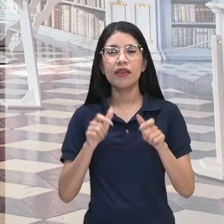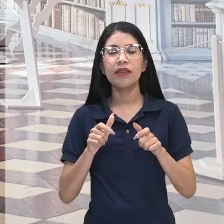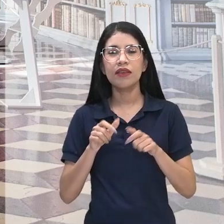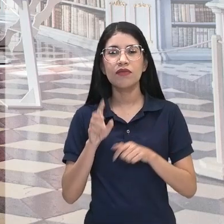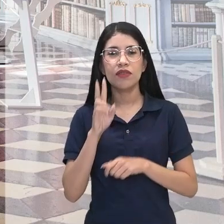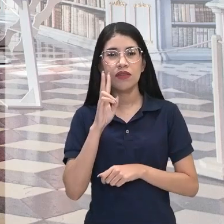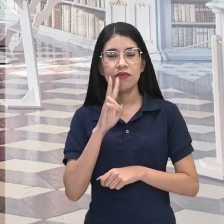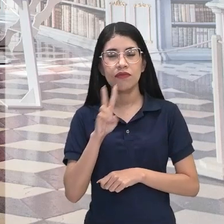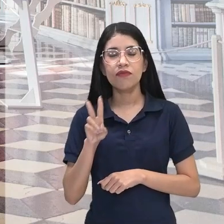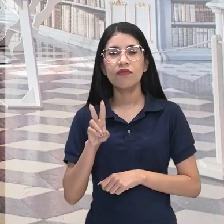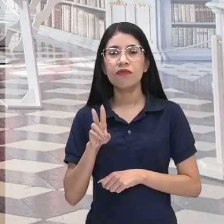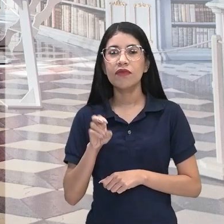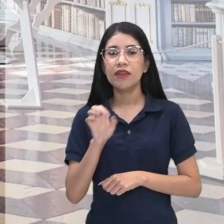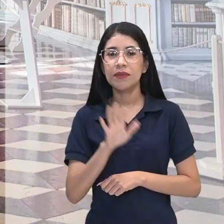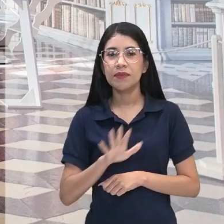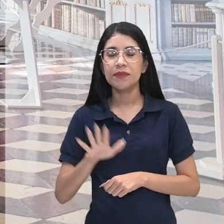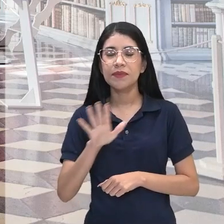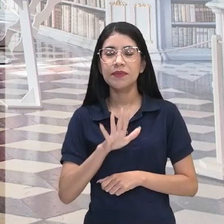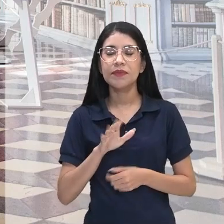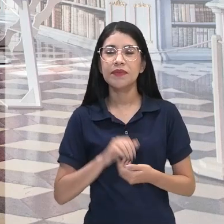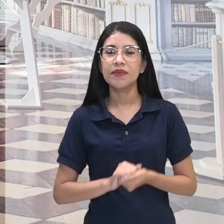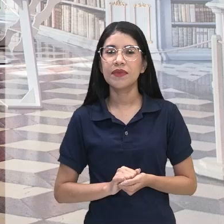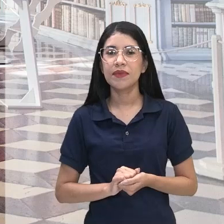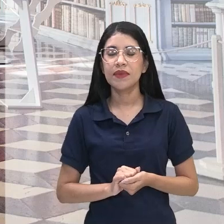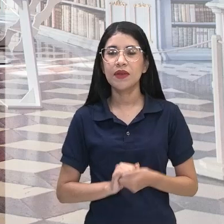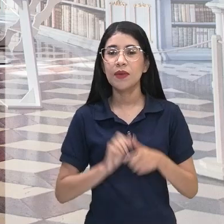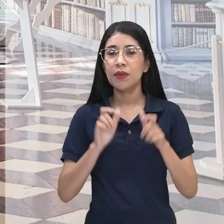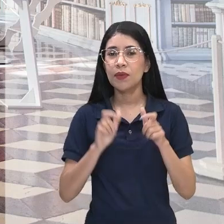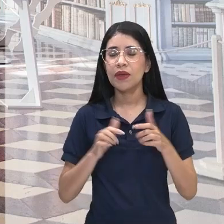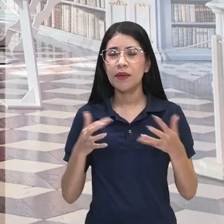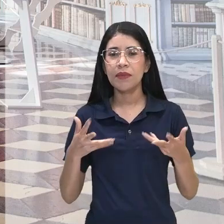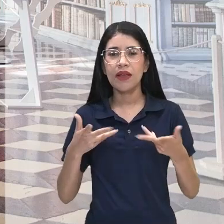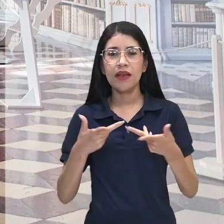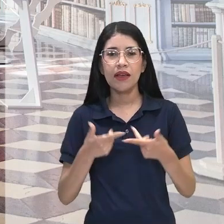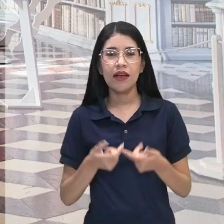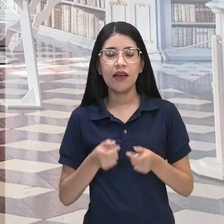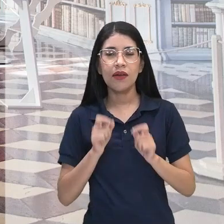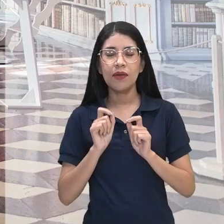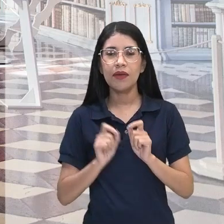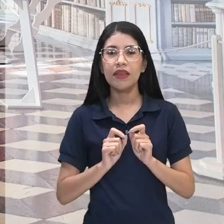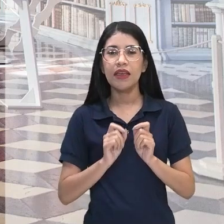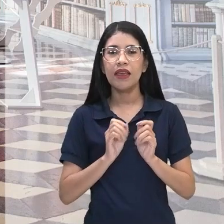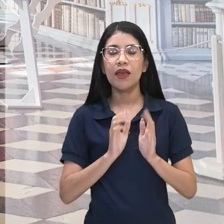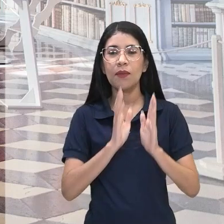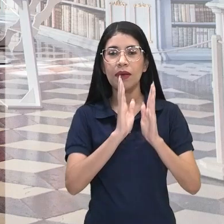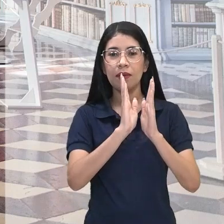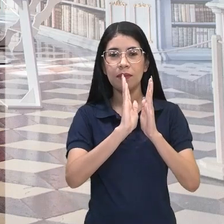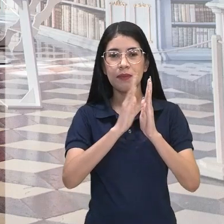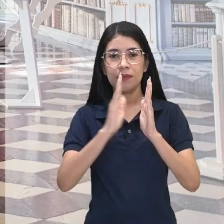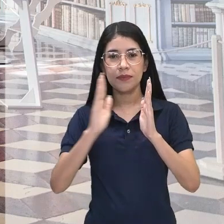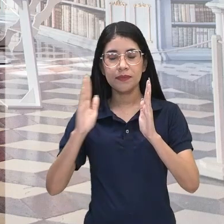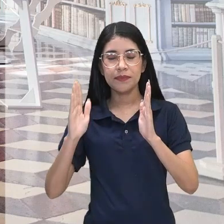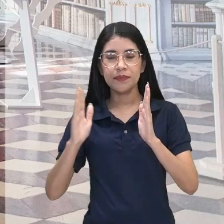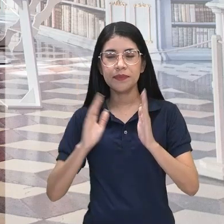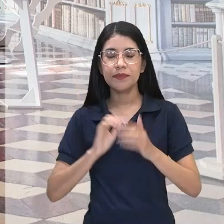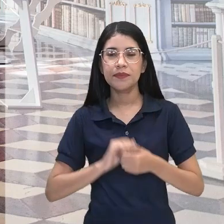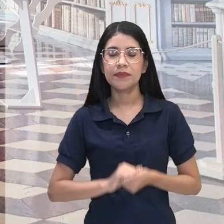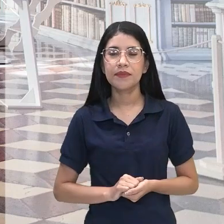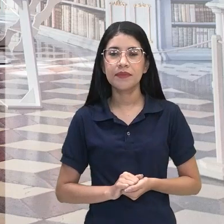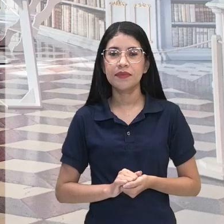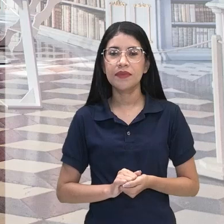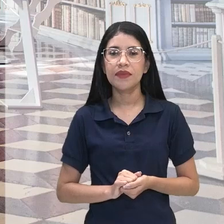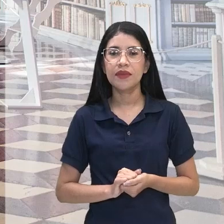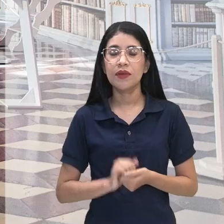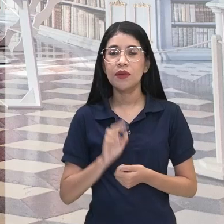vendo aqui, não é? Cenário maravilhoso de uma library, uma biblioteca, ok? O nome dessa